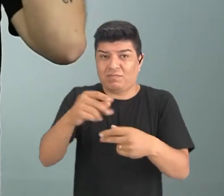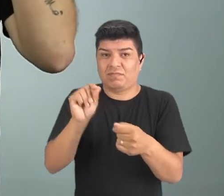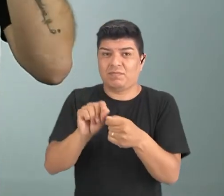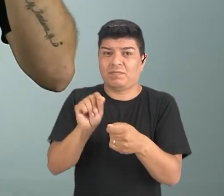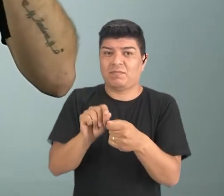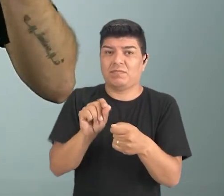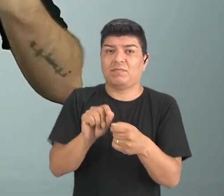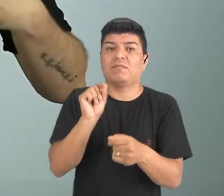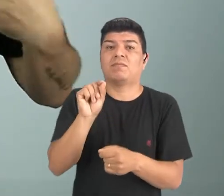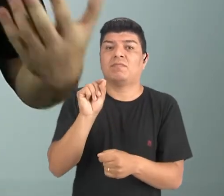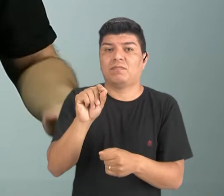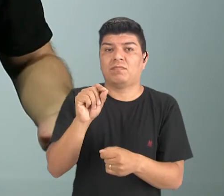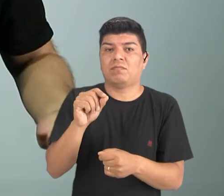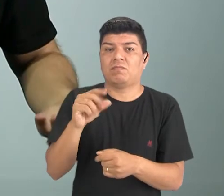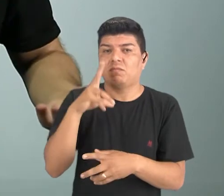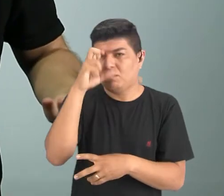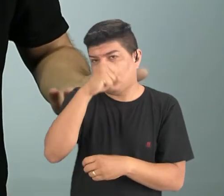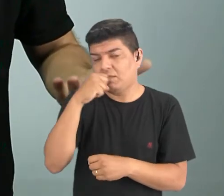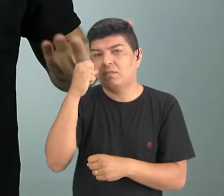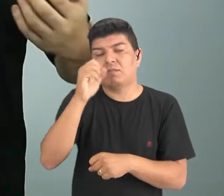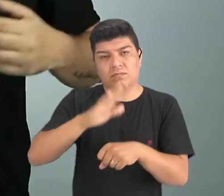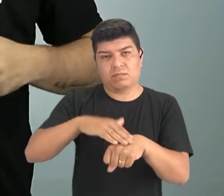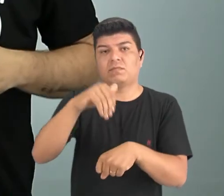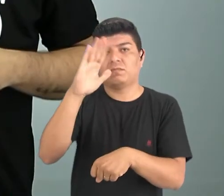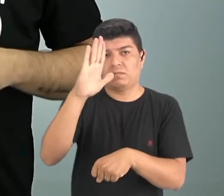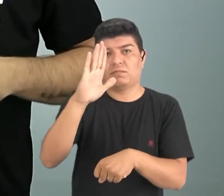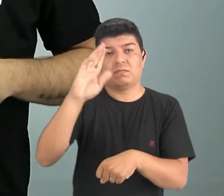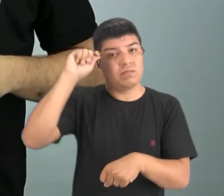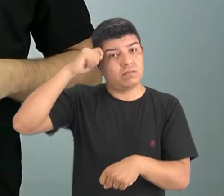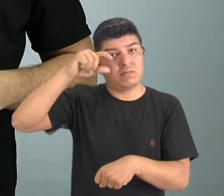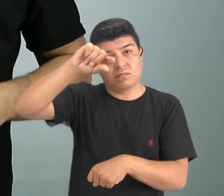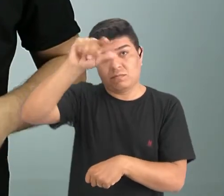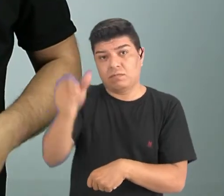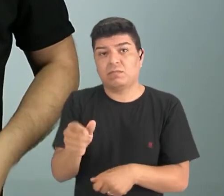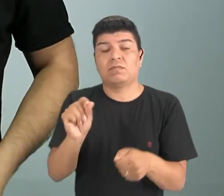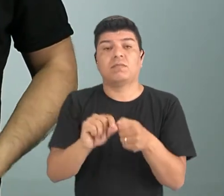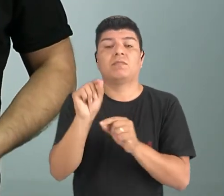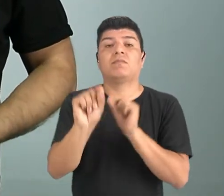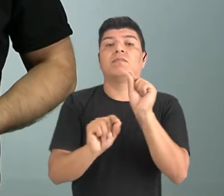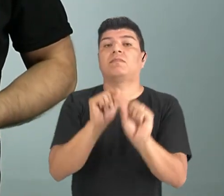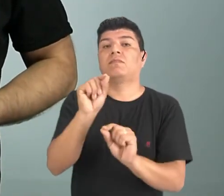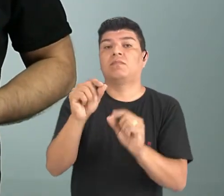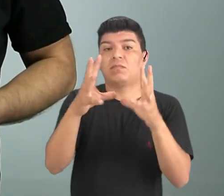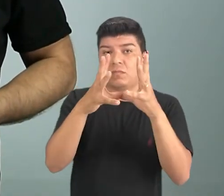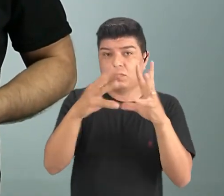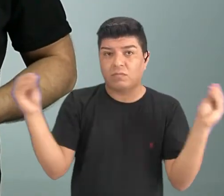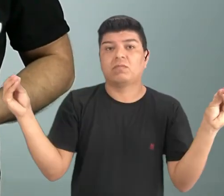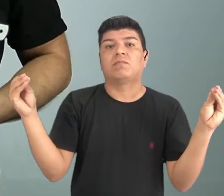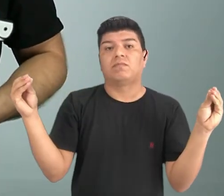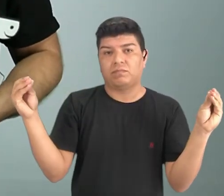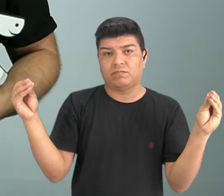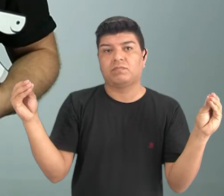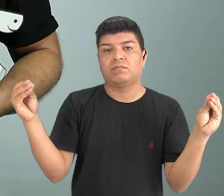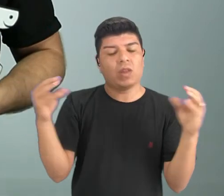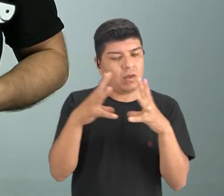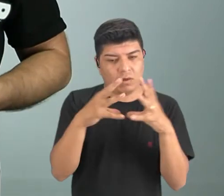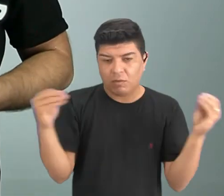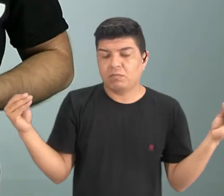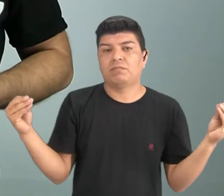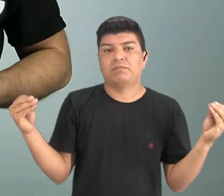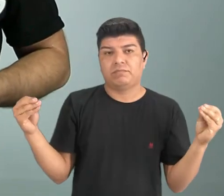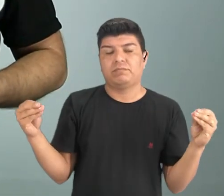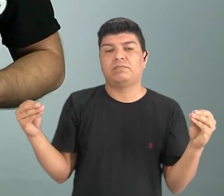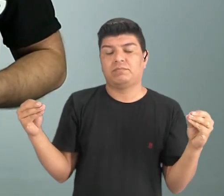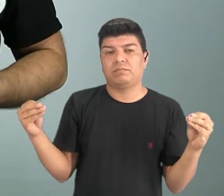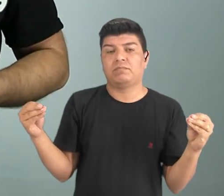eles fossem se fortalecendo. E o neguinho do pastoreio, ele fez o quê? Ele sumiu daquela